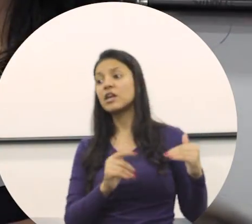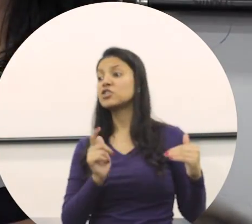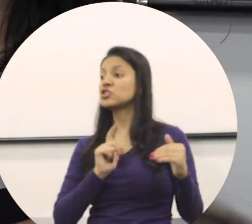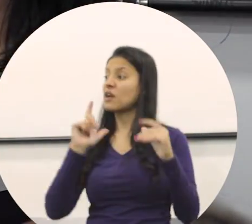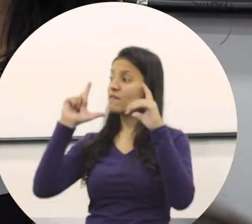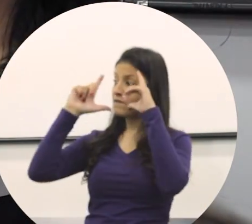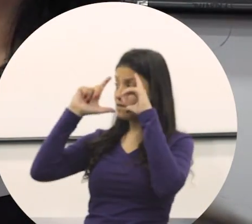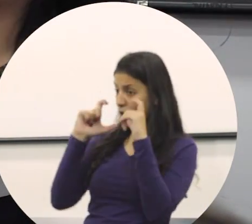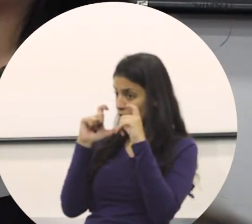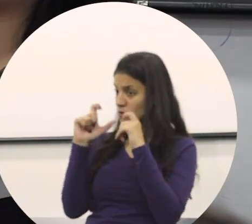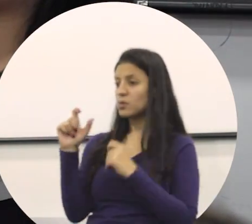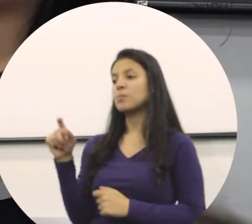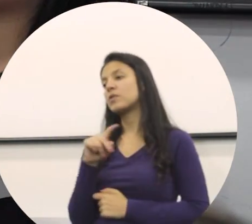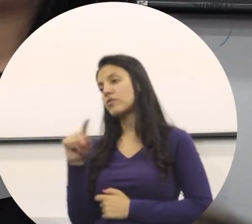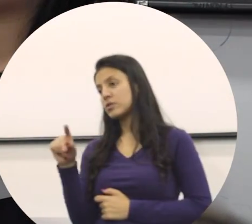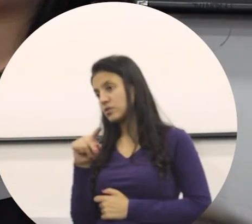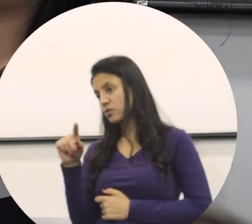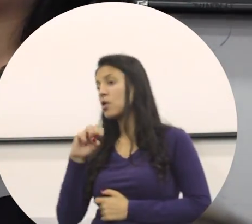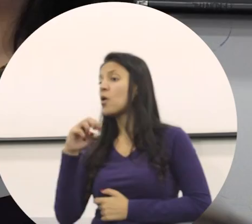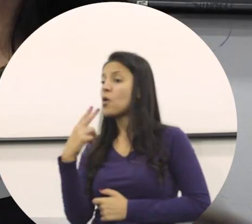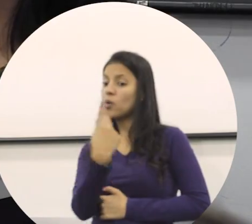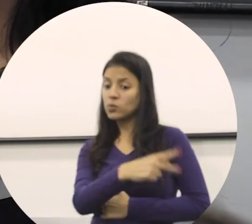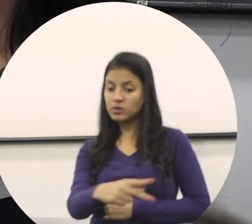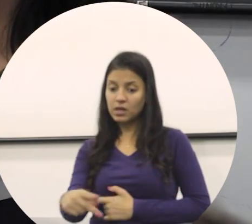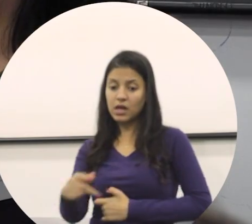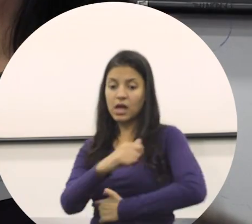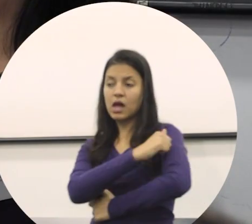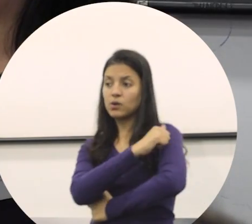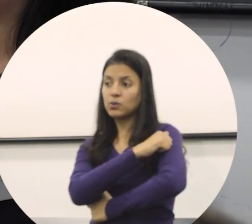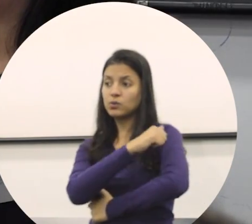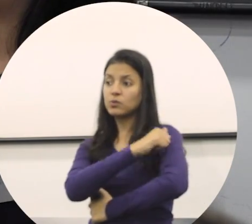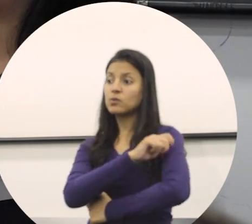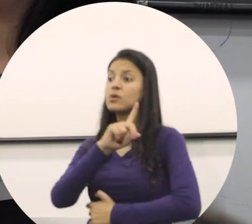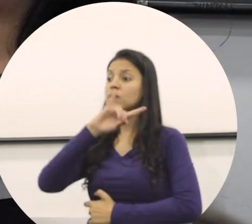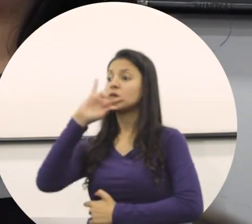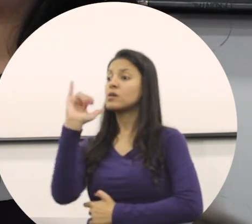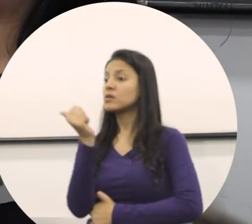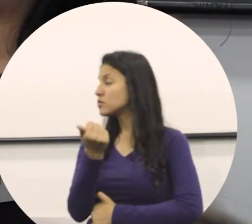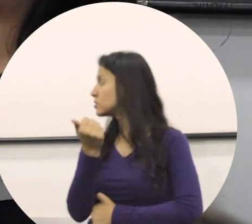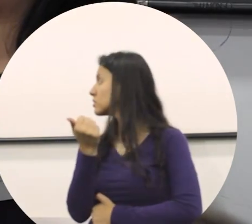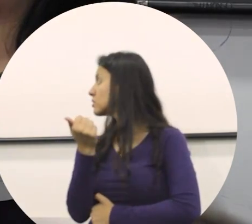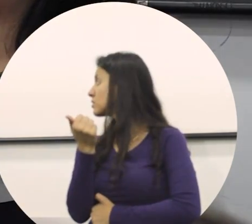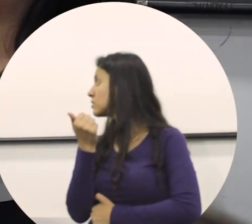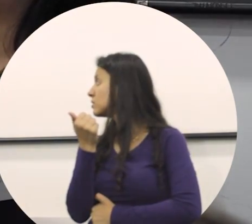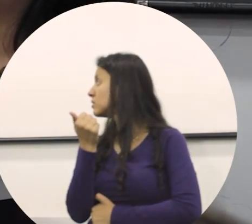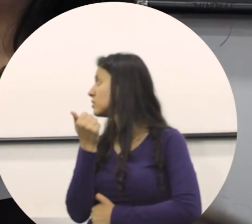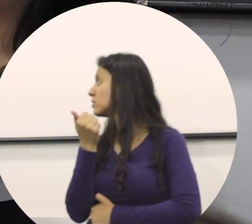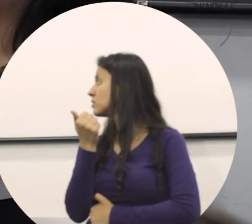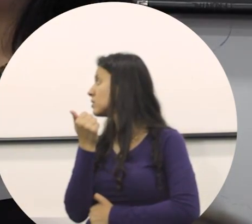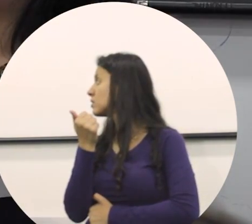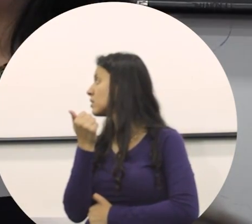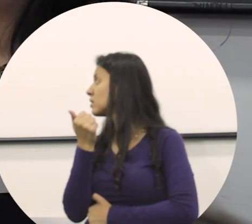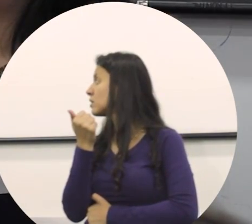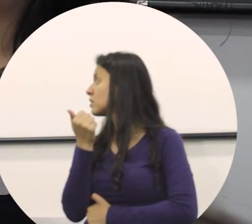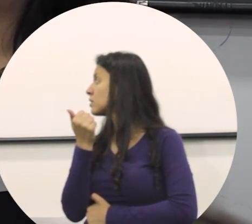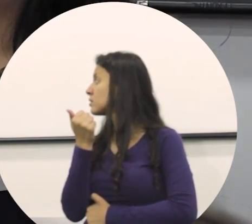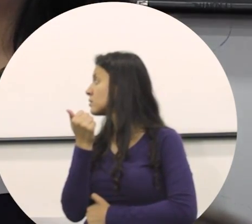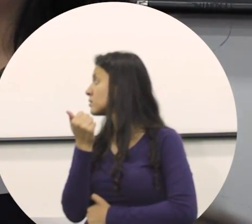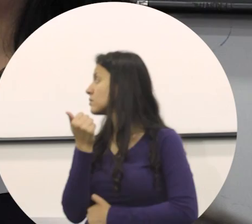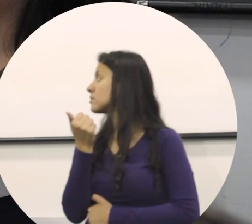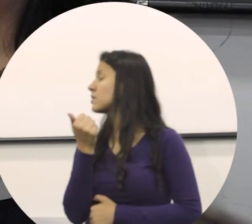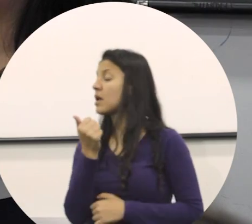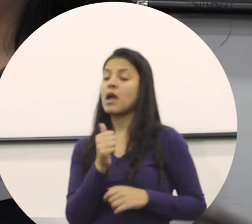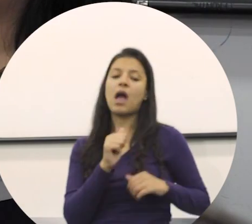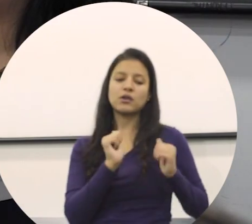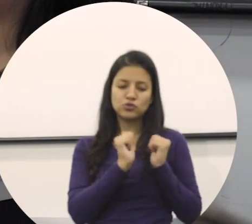ou de um dos professores da turma ou deles alunos com o dia que a gente circulava lá em cima, e eu fui construindo. Na verdade, essa construção